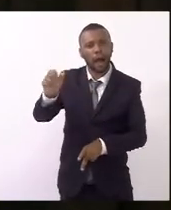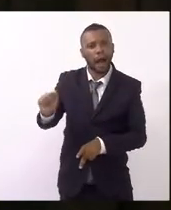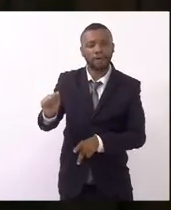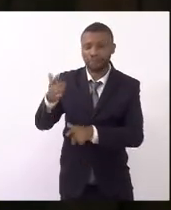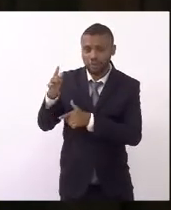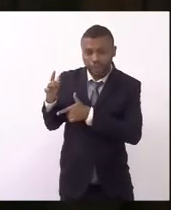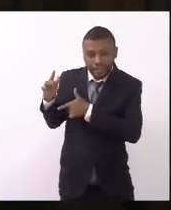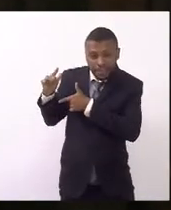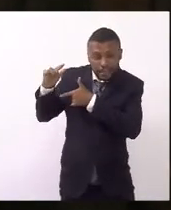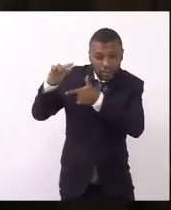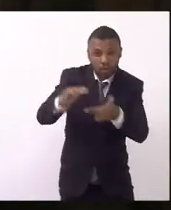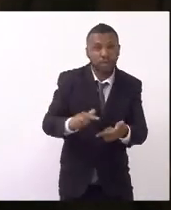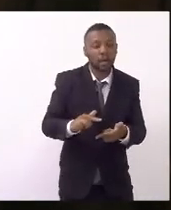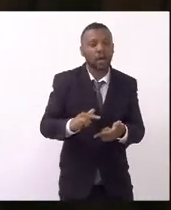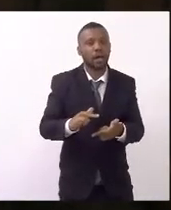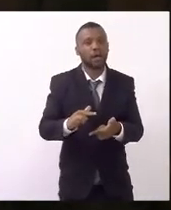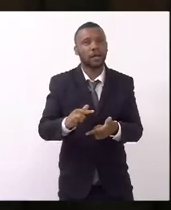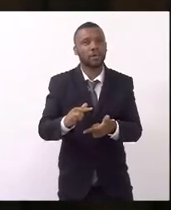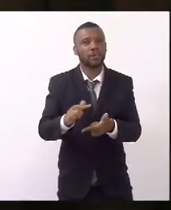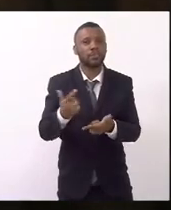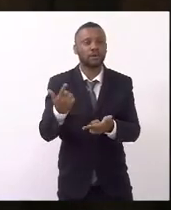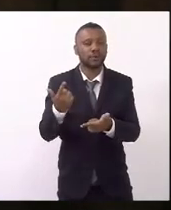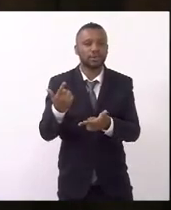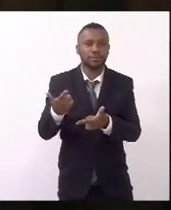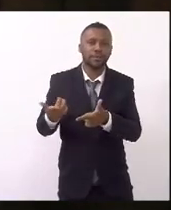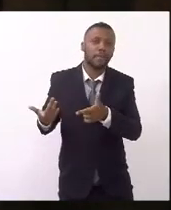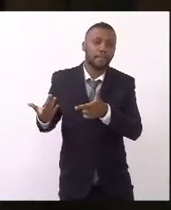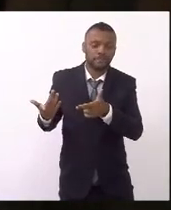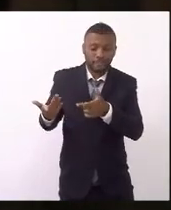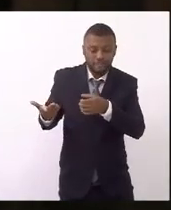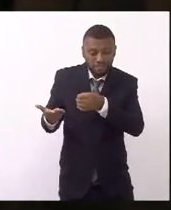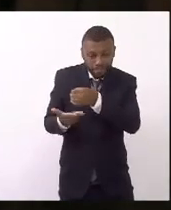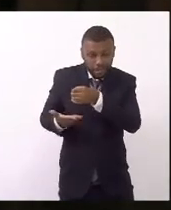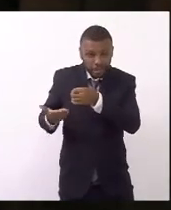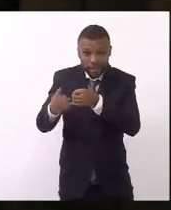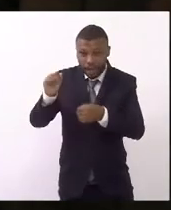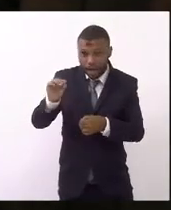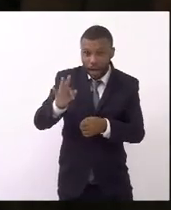povos tradicionais de matriz africana tão